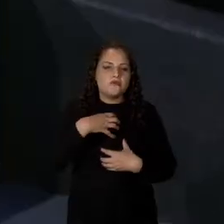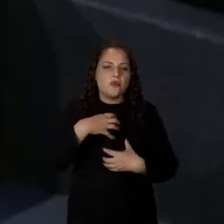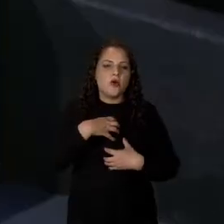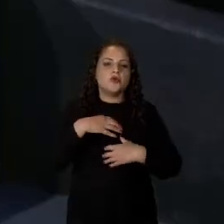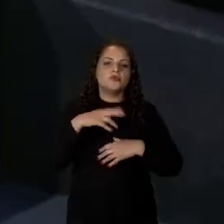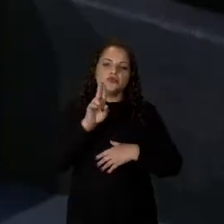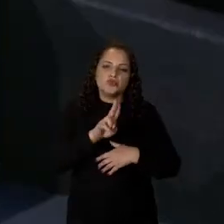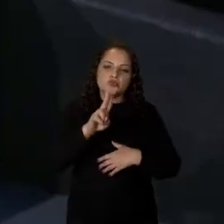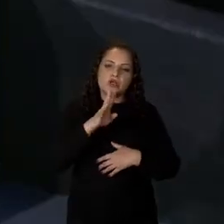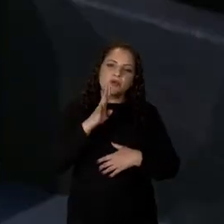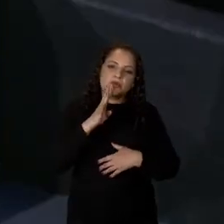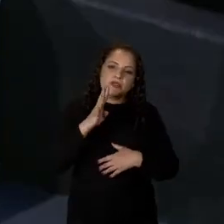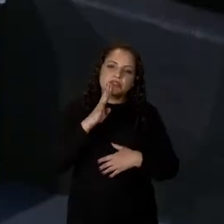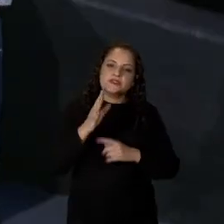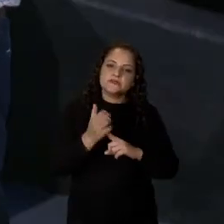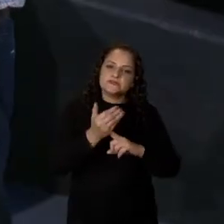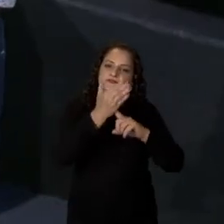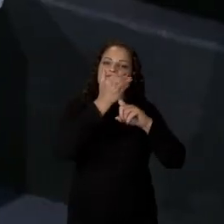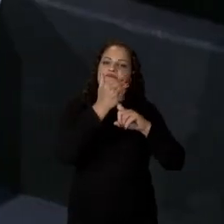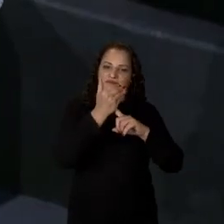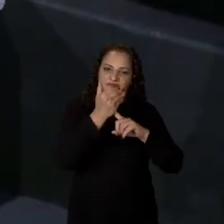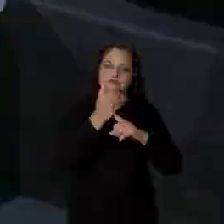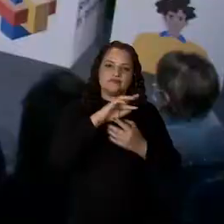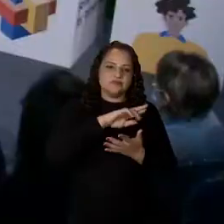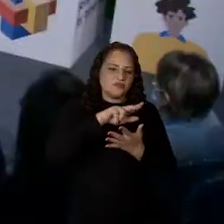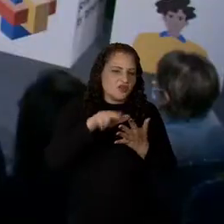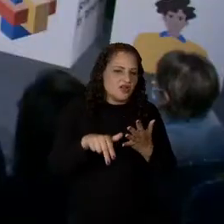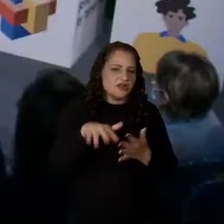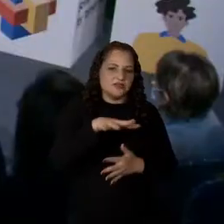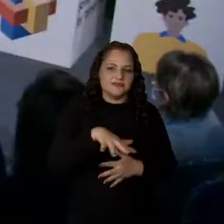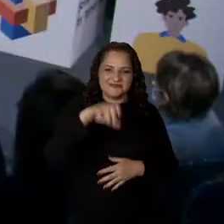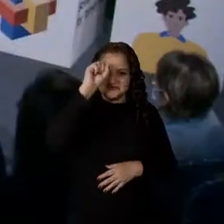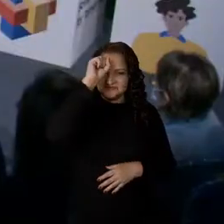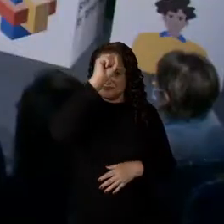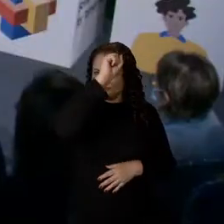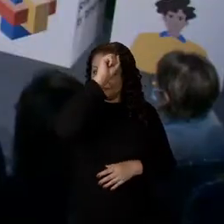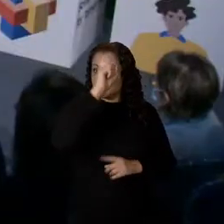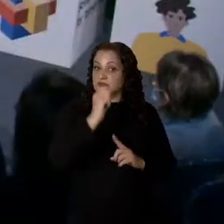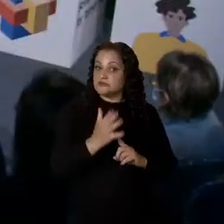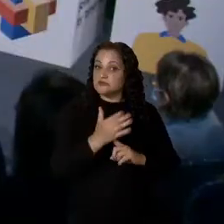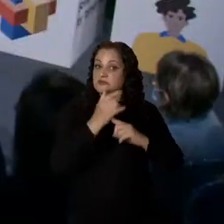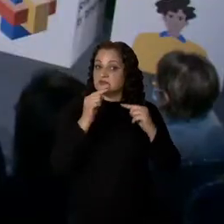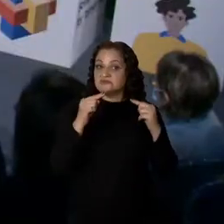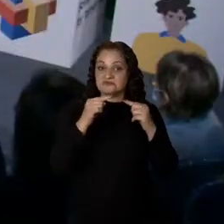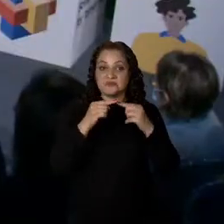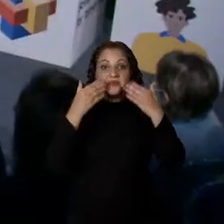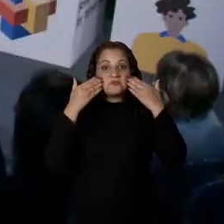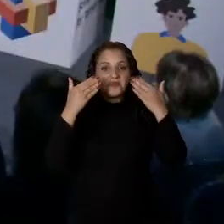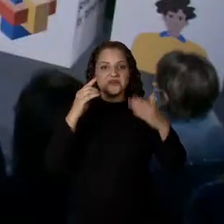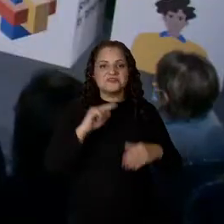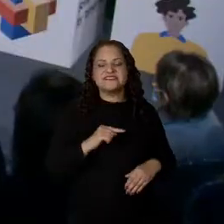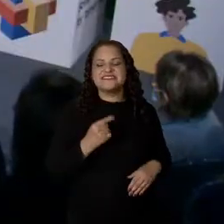artes, que é o território tecnológico da Samsung, né? E eu acho que isso mostra do que a gente é capaz